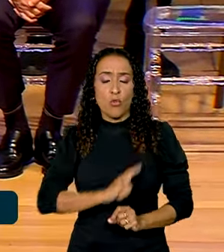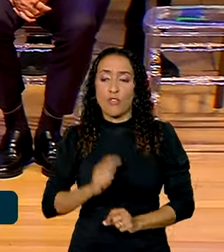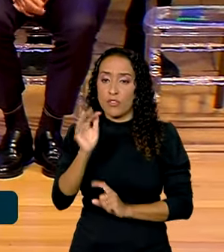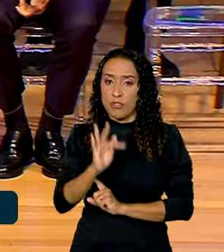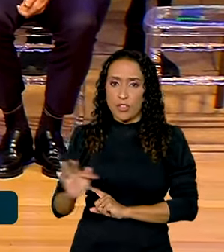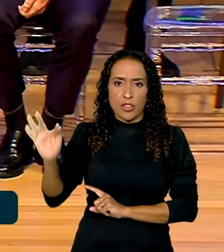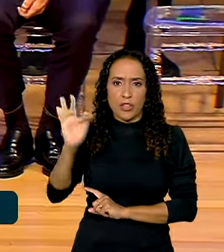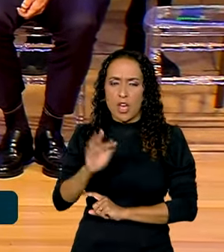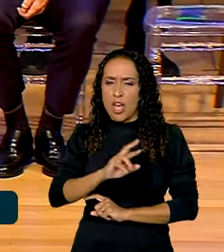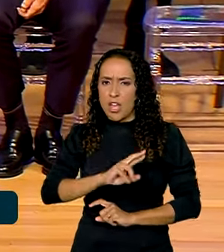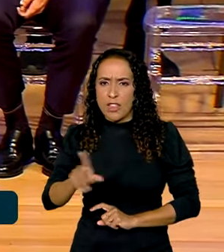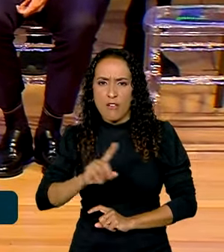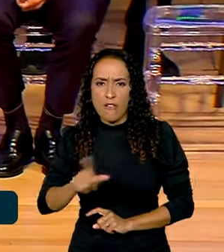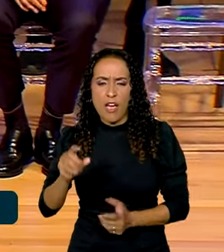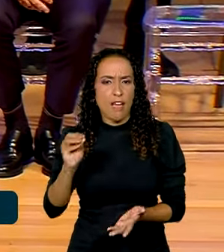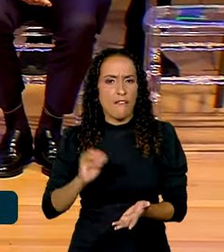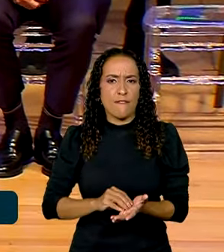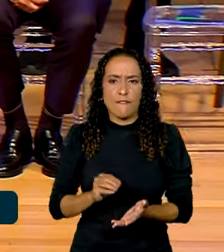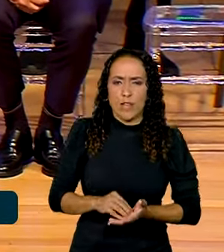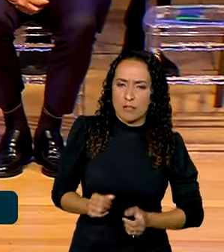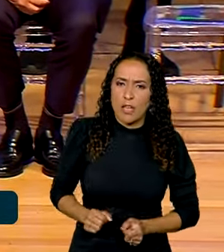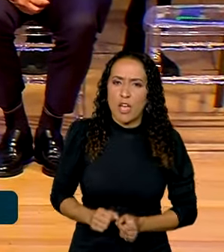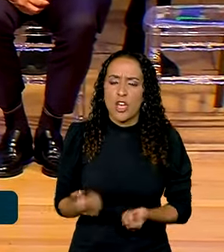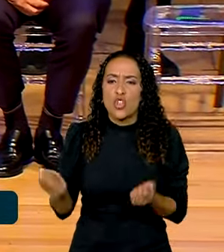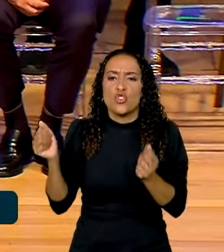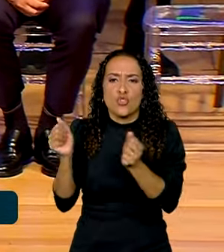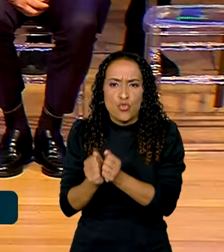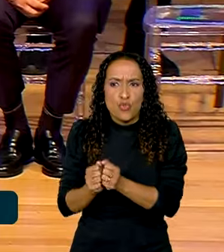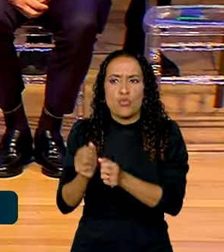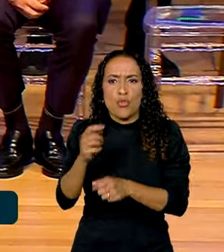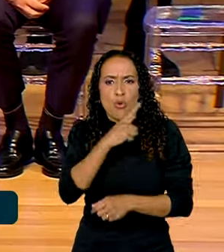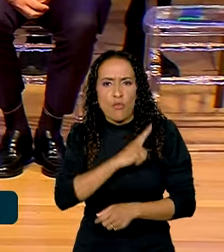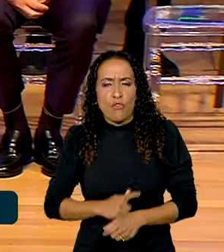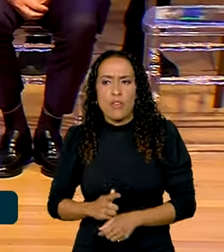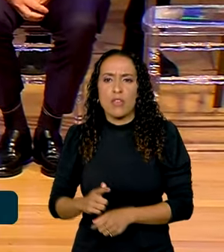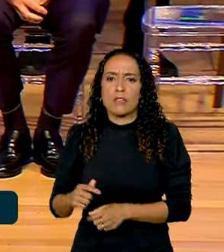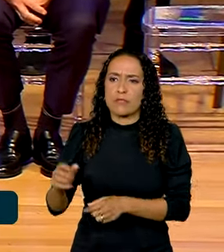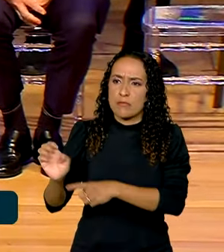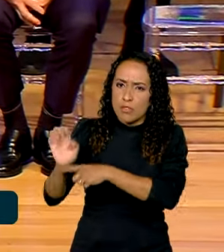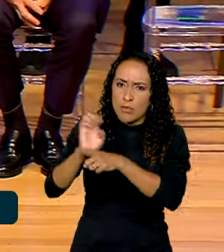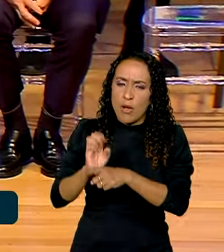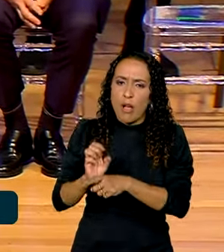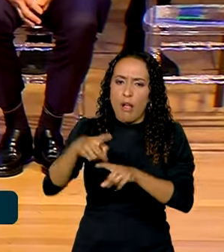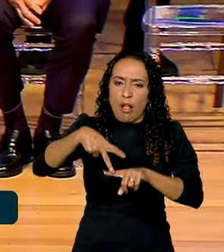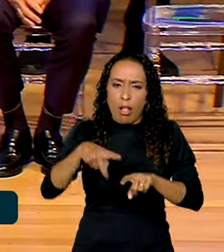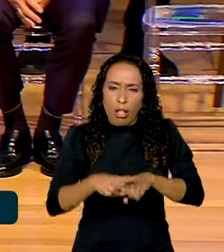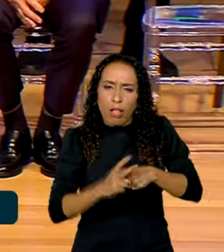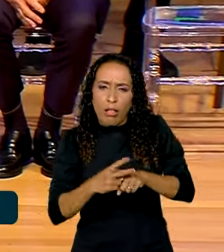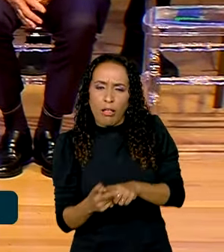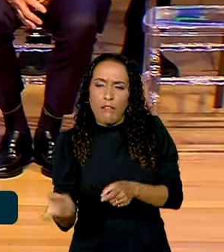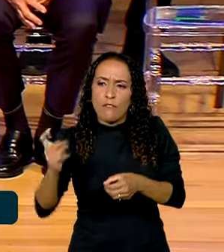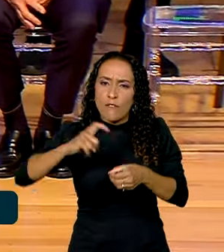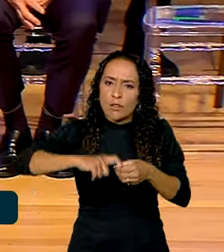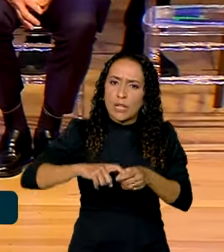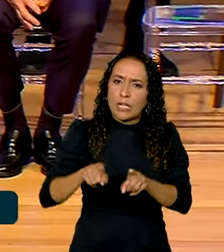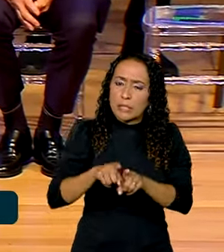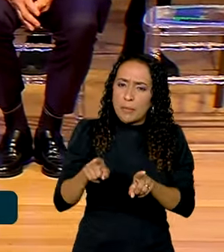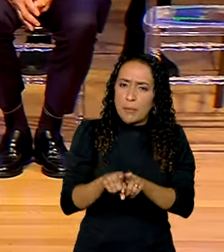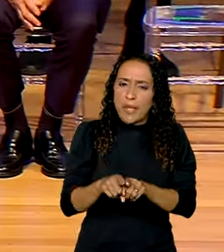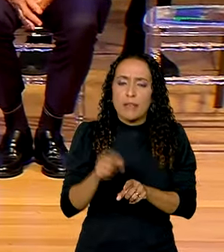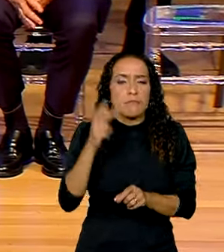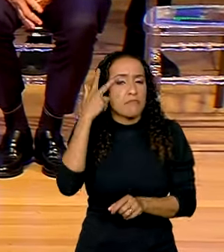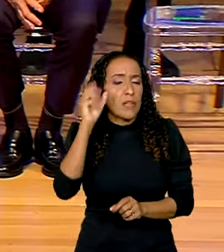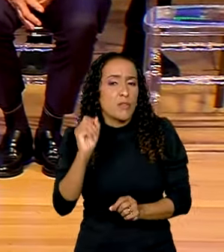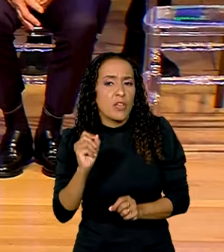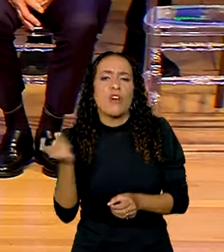não faltará, junto com o governo estadual, a recuperar e a, quem sabe, fazer com que vocês